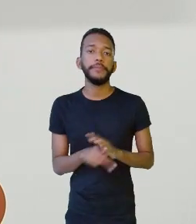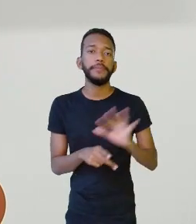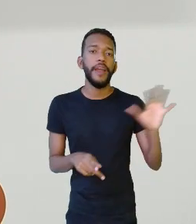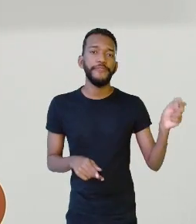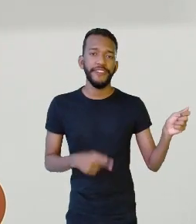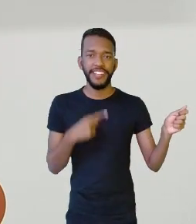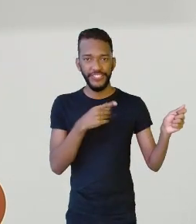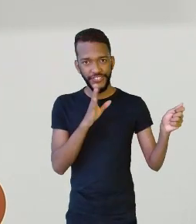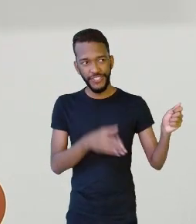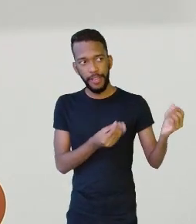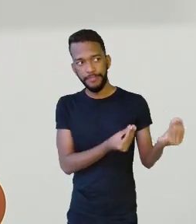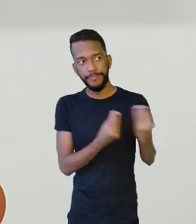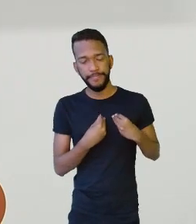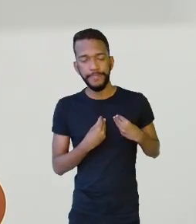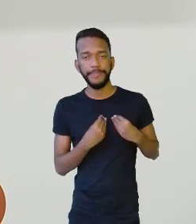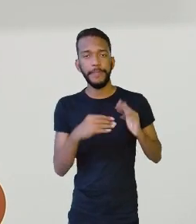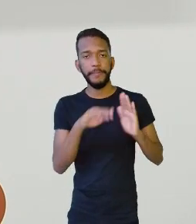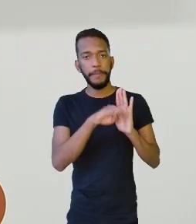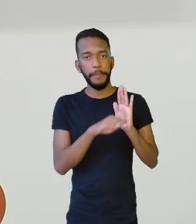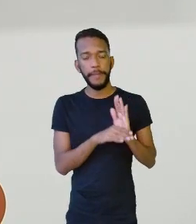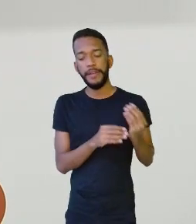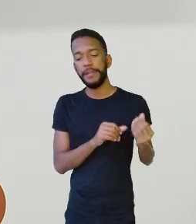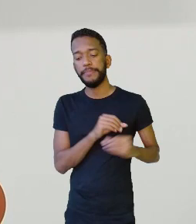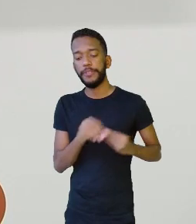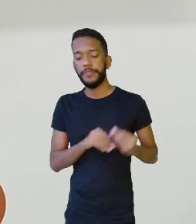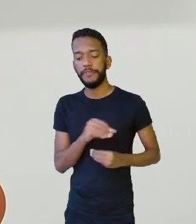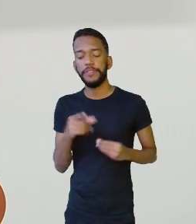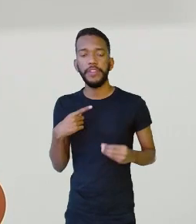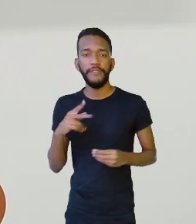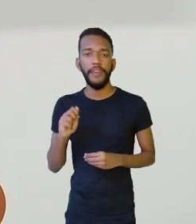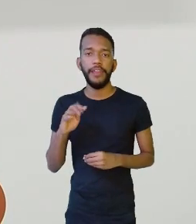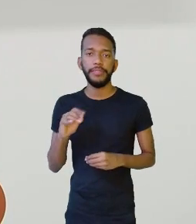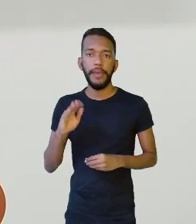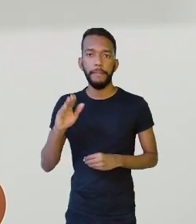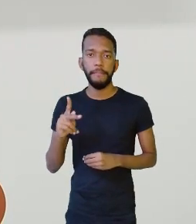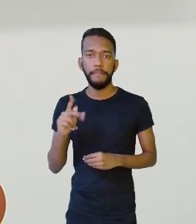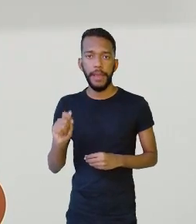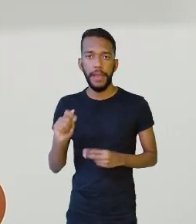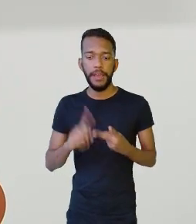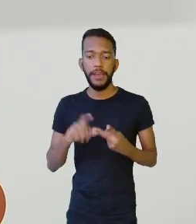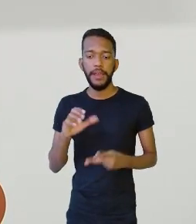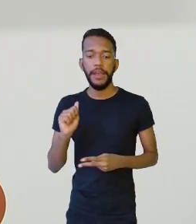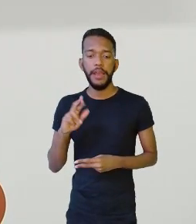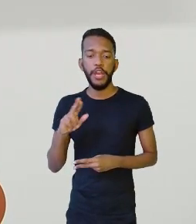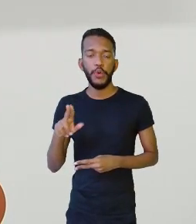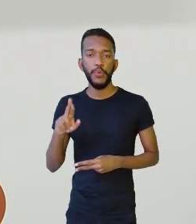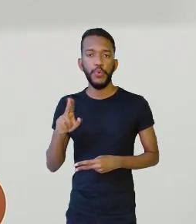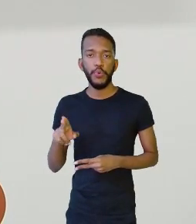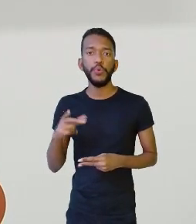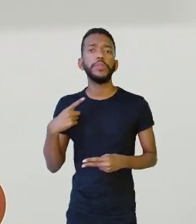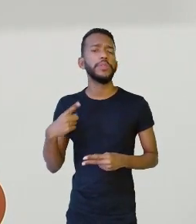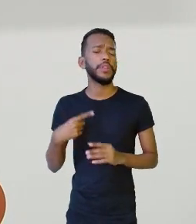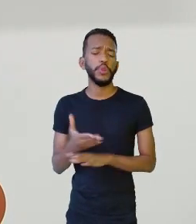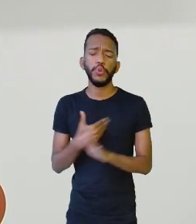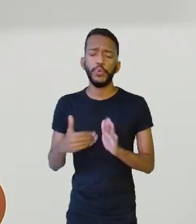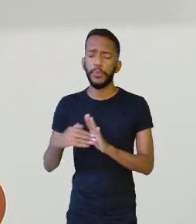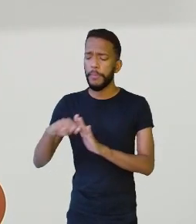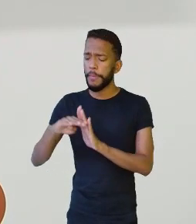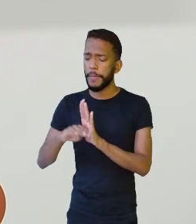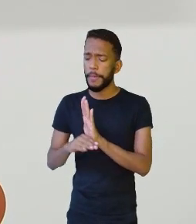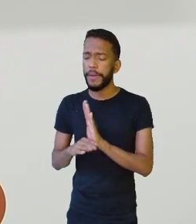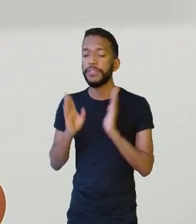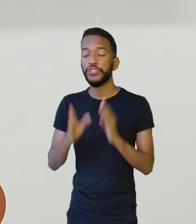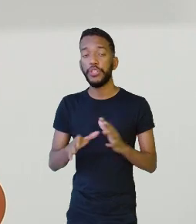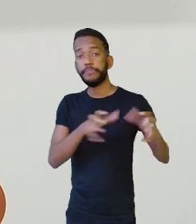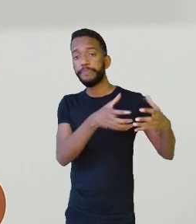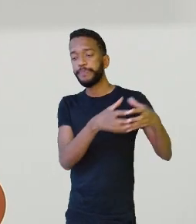Então, eles modificaram os pratos e trouxeram para cá o vatapá, o caruru. Então, todos esses povos trouxeram um pouco